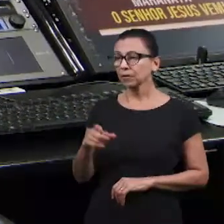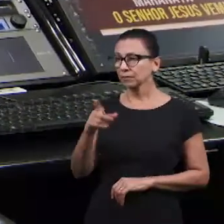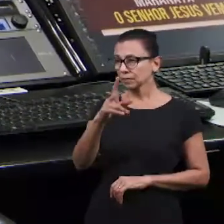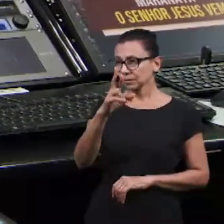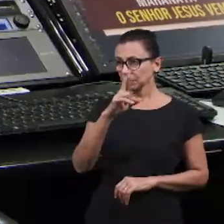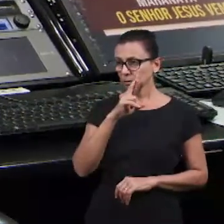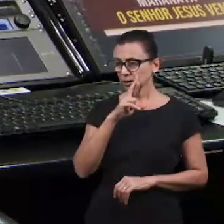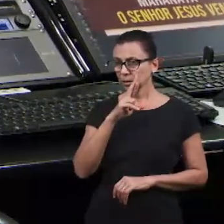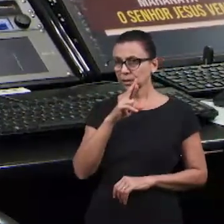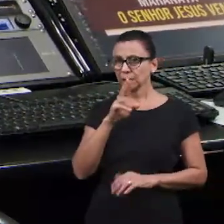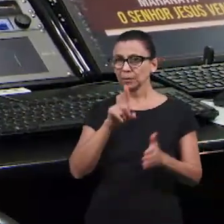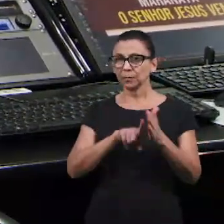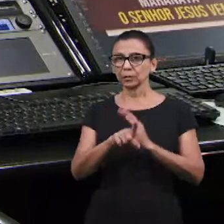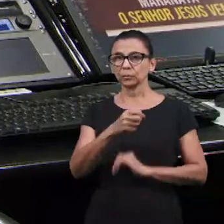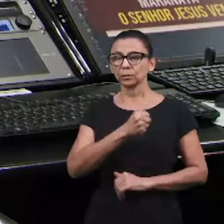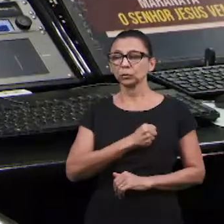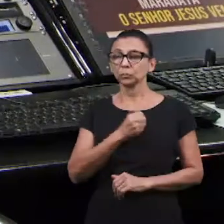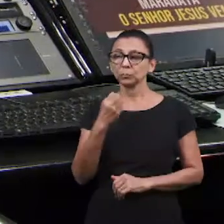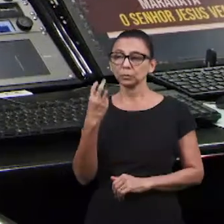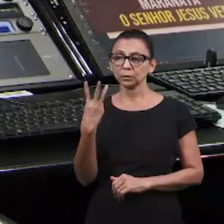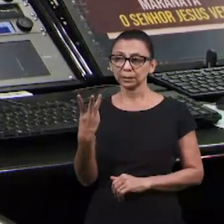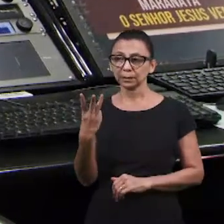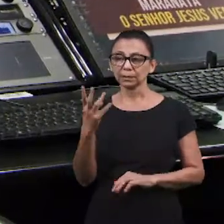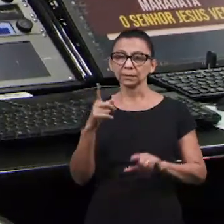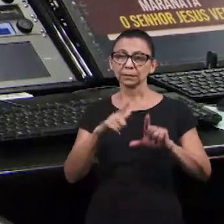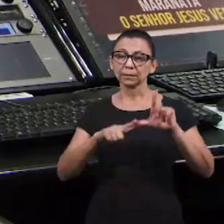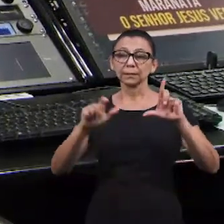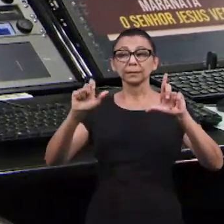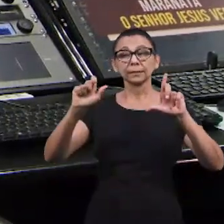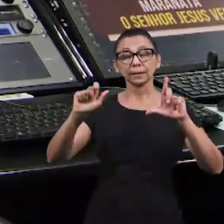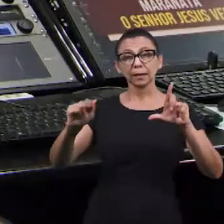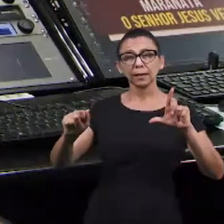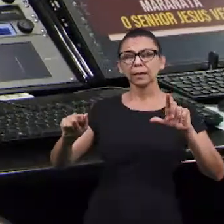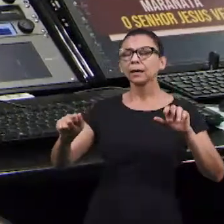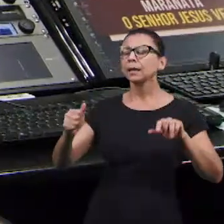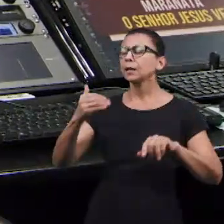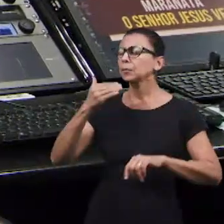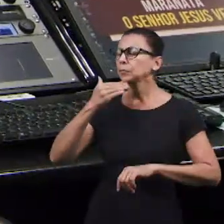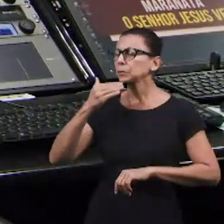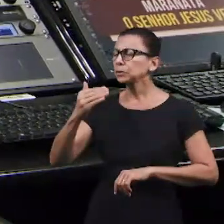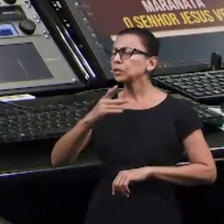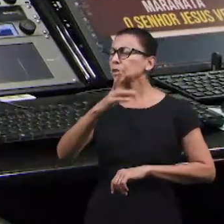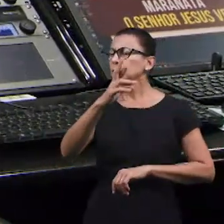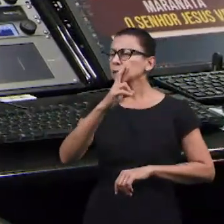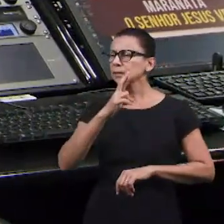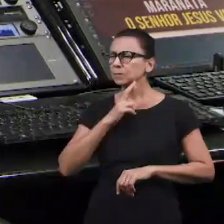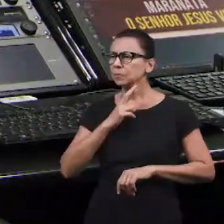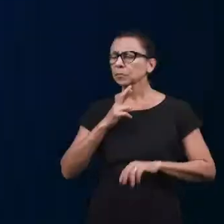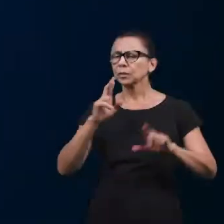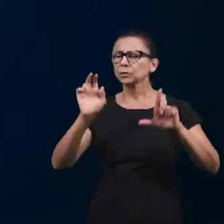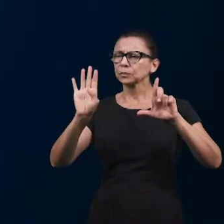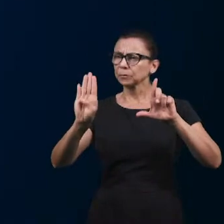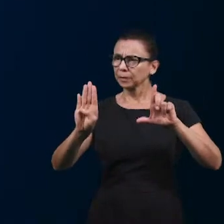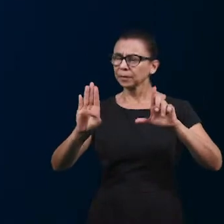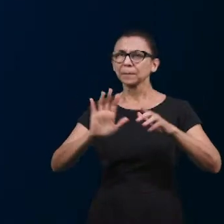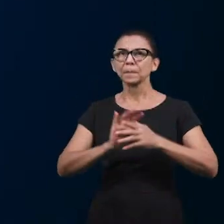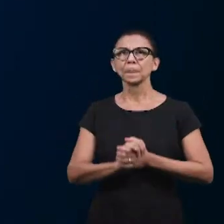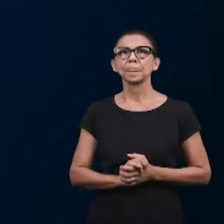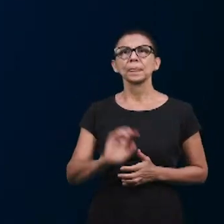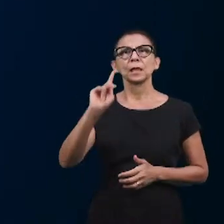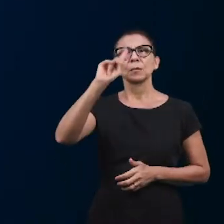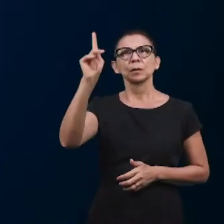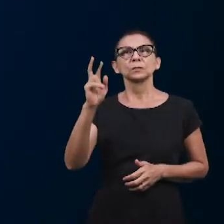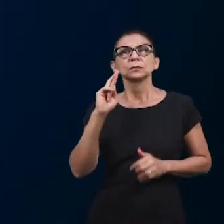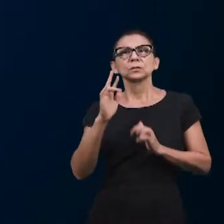pergunta 3, a letra A, mas vou te pedir uma coisa. Responde também a pergunta B, ok? Mas, Senhor Jesus